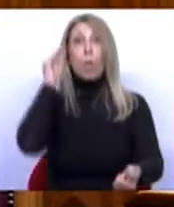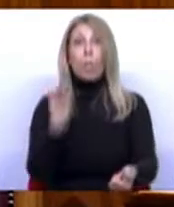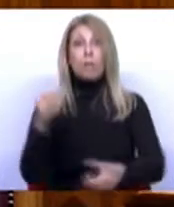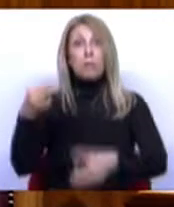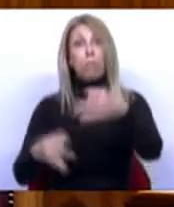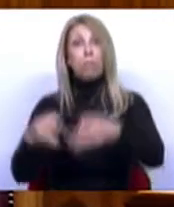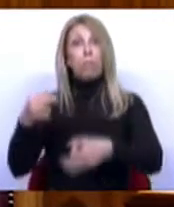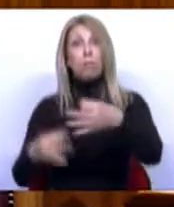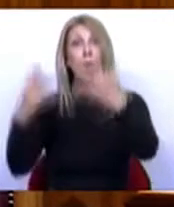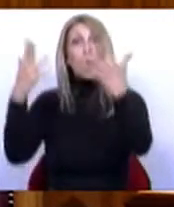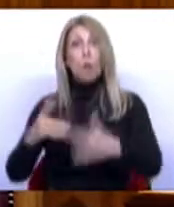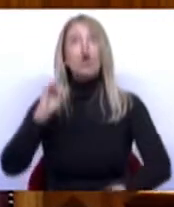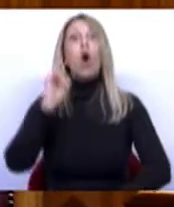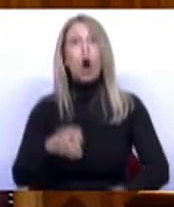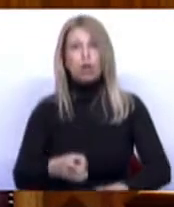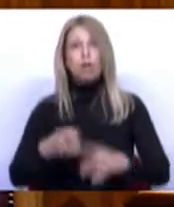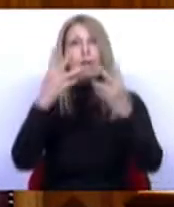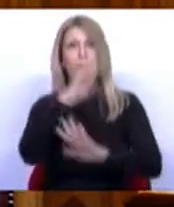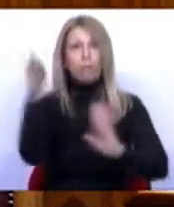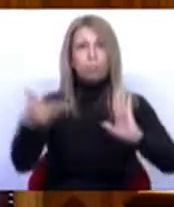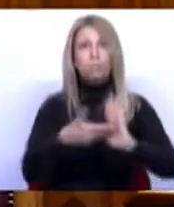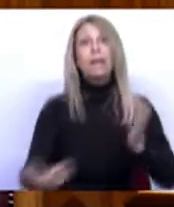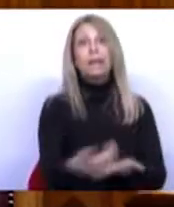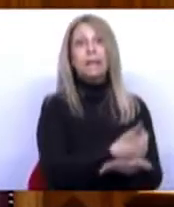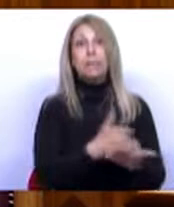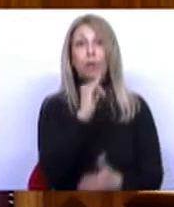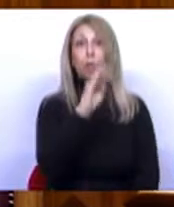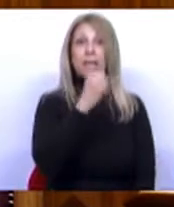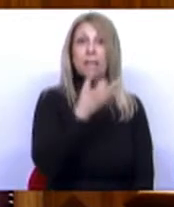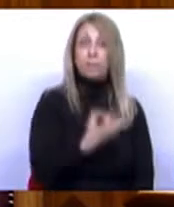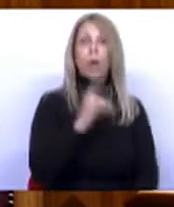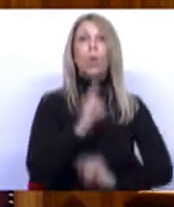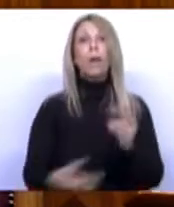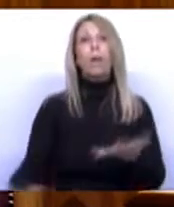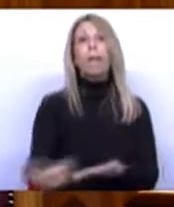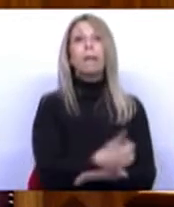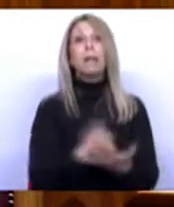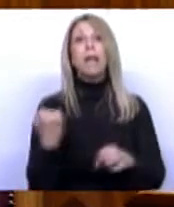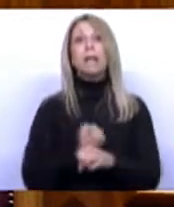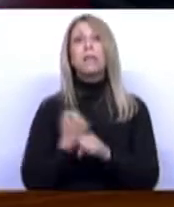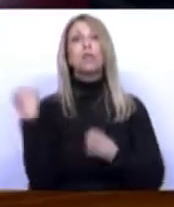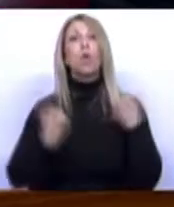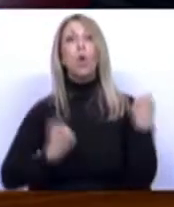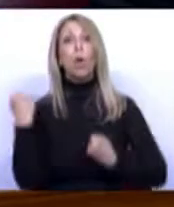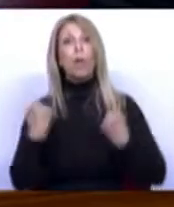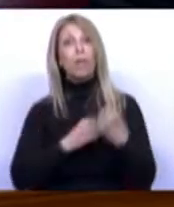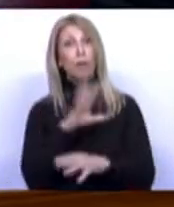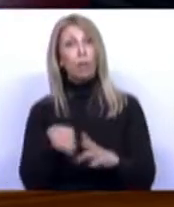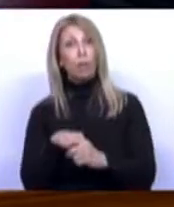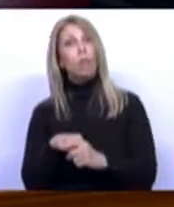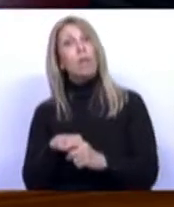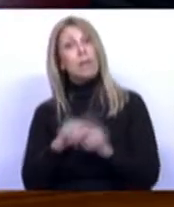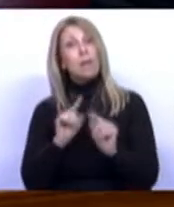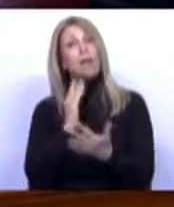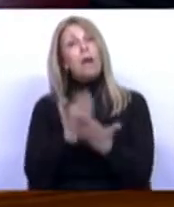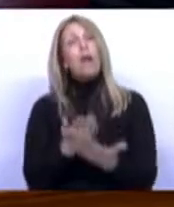que é contabilizar na receita do ISP aquilo que é a receita da contribuição do serviço rodoviário. E isso faz